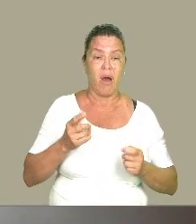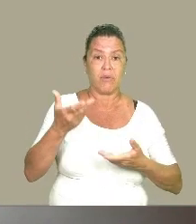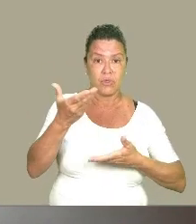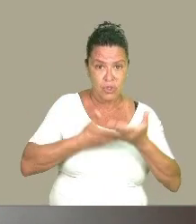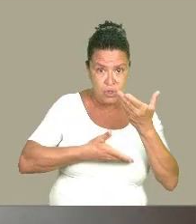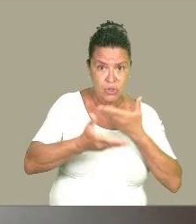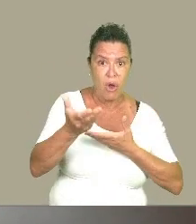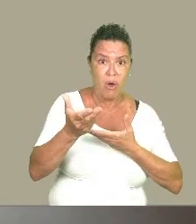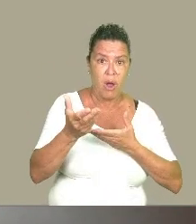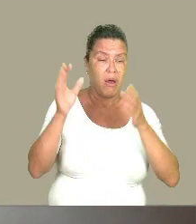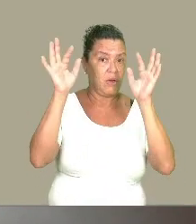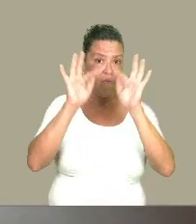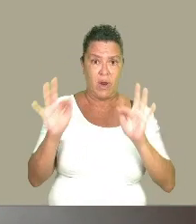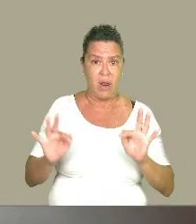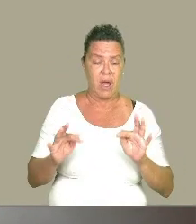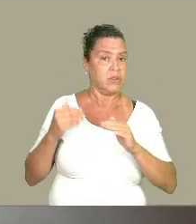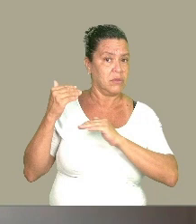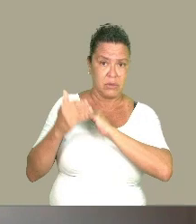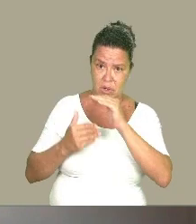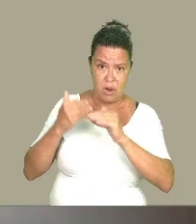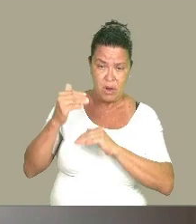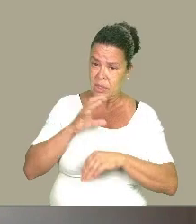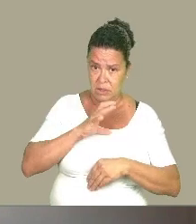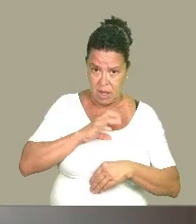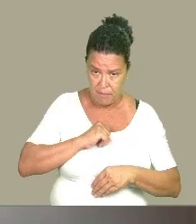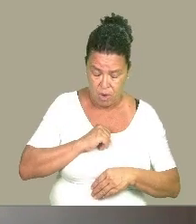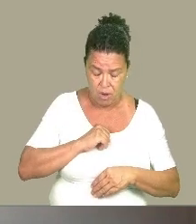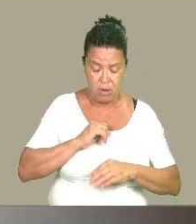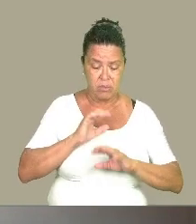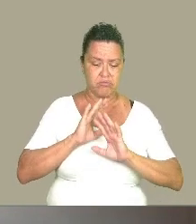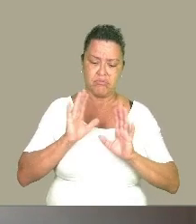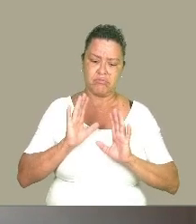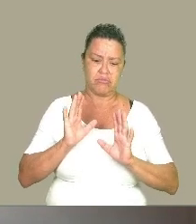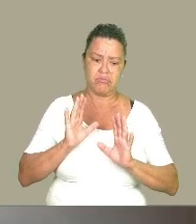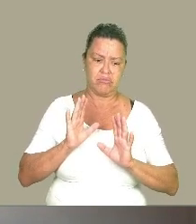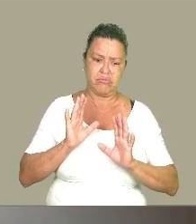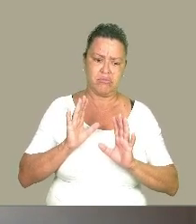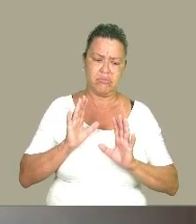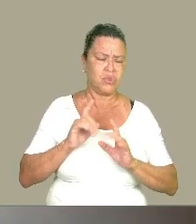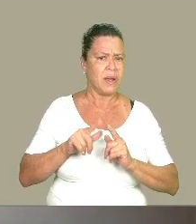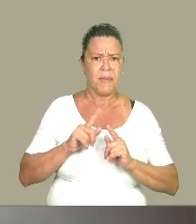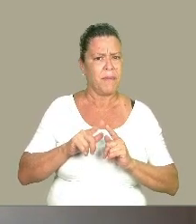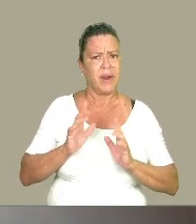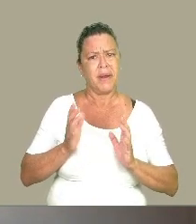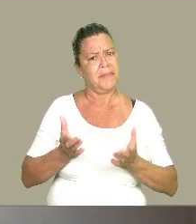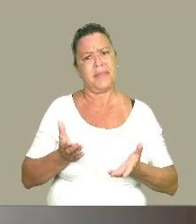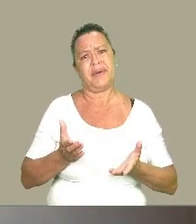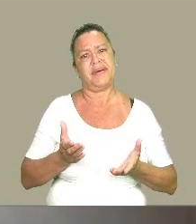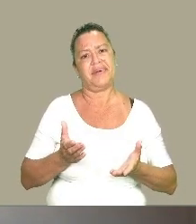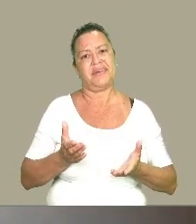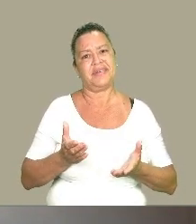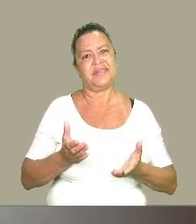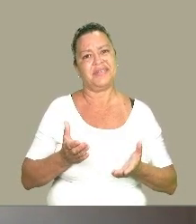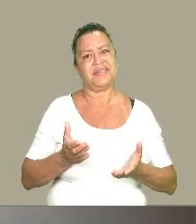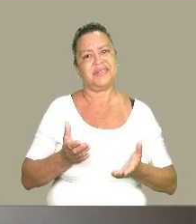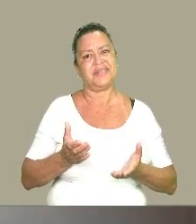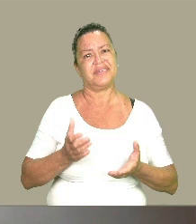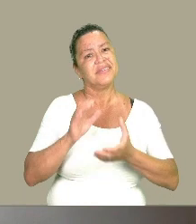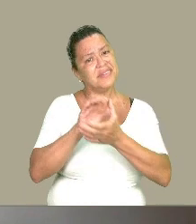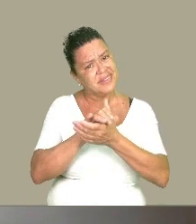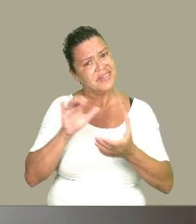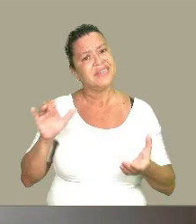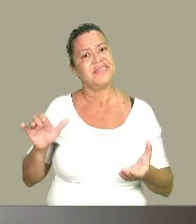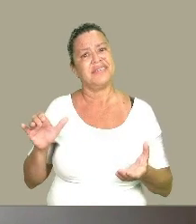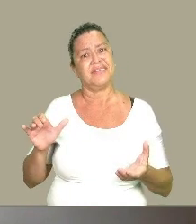essa felicidade, esse crescimento e esse amor com aquela pessoa, não há problema nenhum que a gente desfaça